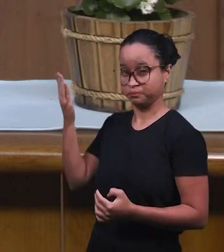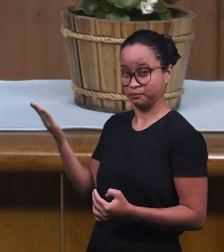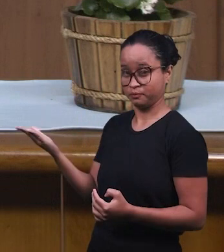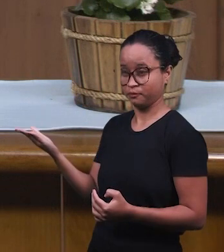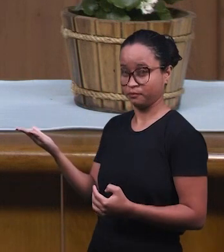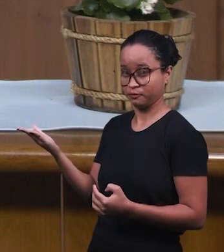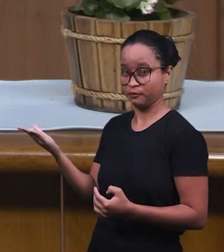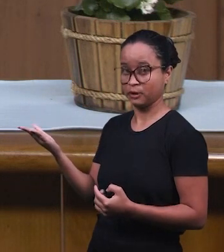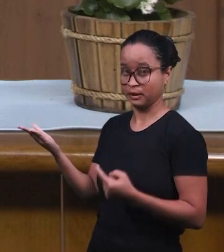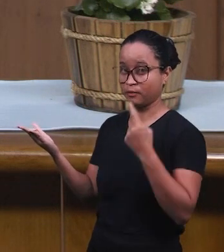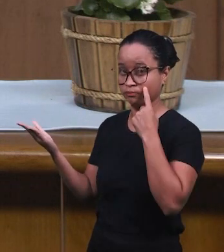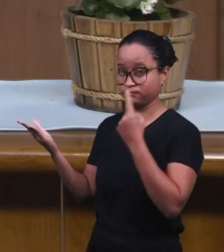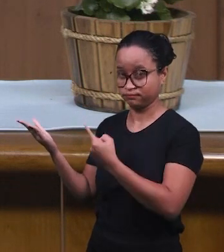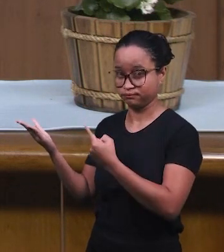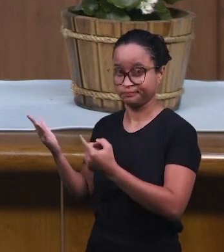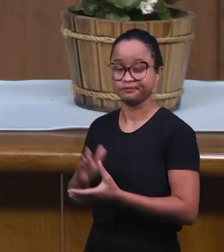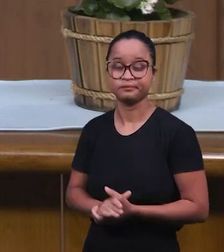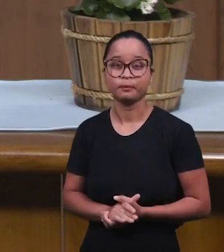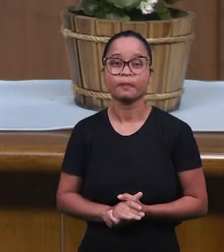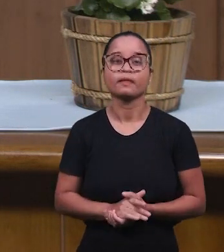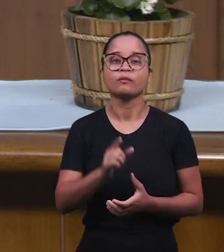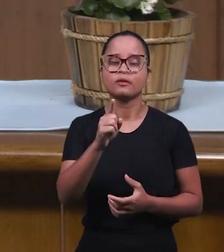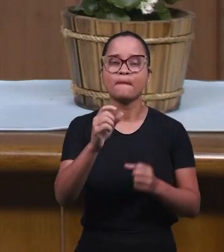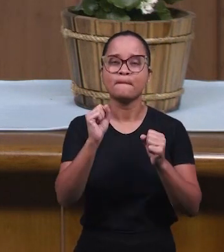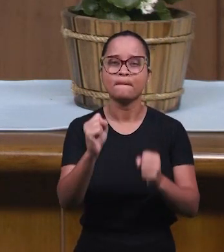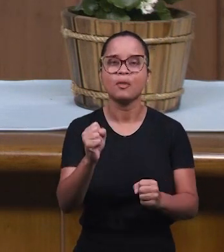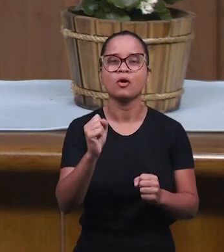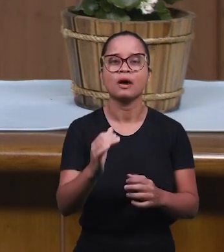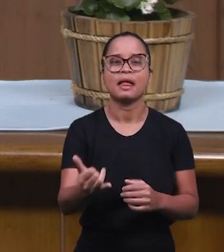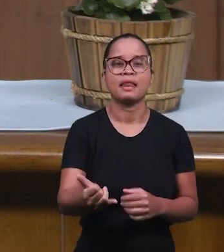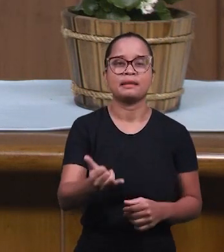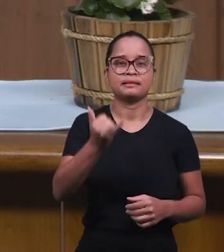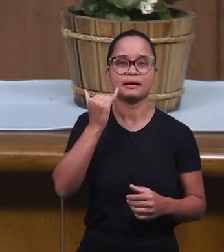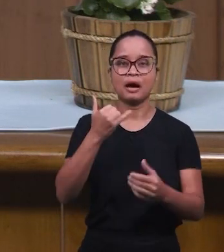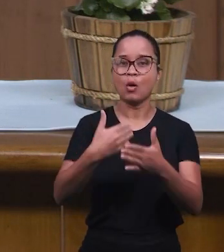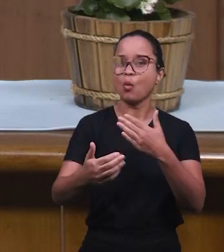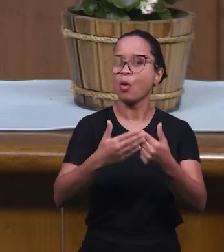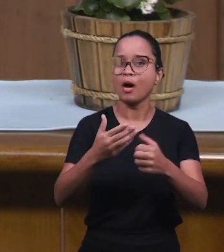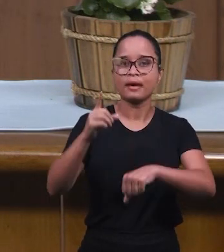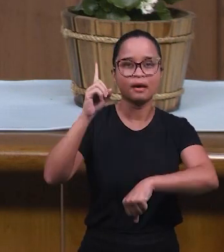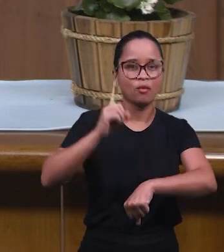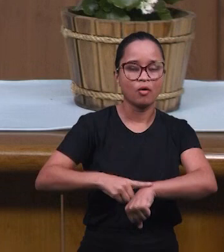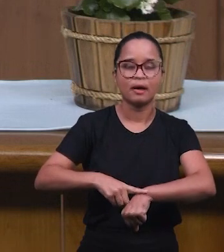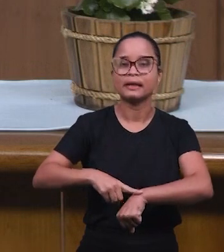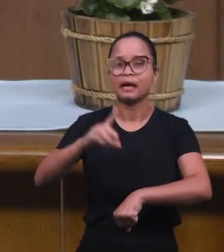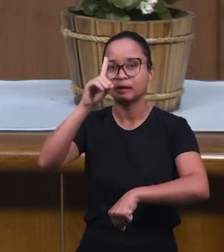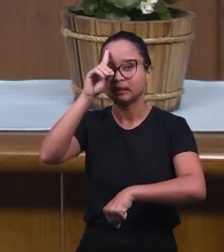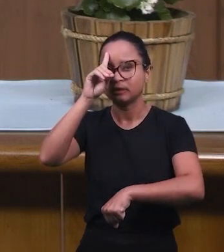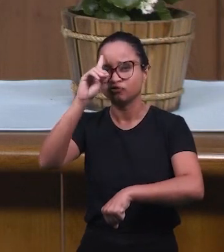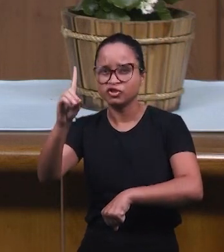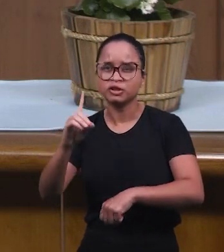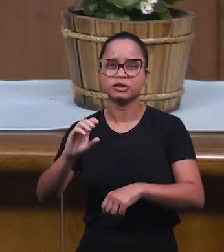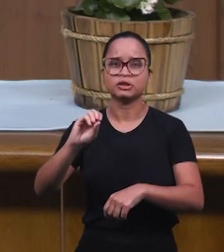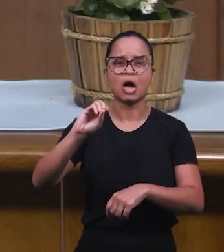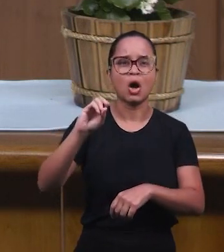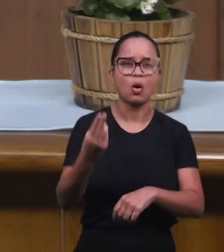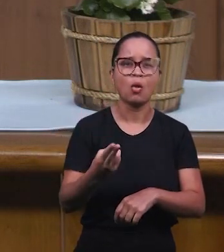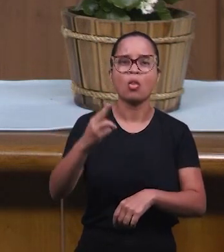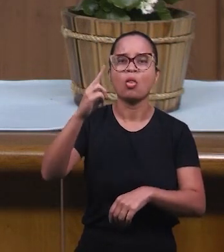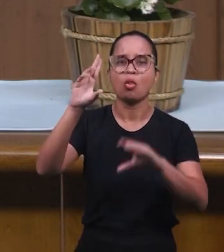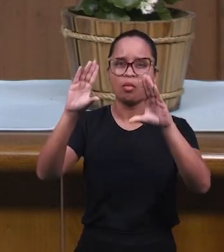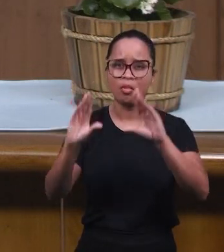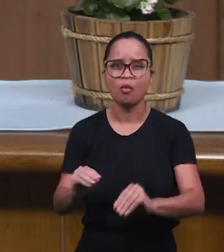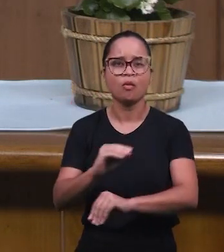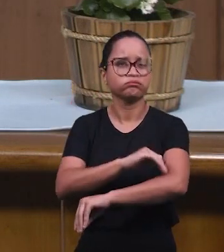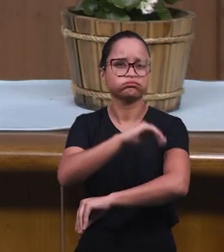0800-707-3076, esse número que está aparecendo aí na tela e para o qual você pode ligar a qualquer hora do dia ou da noite, sábados,